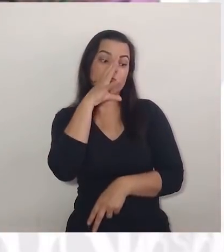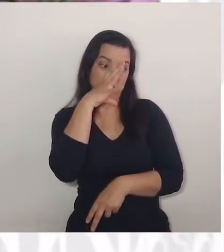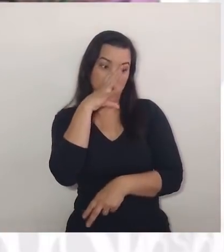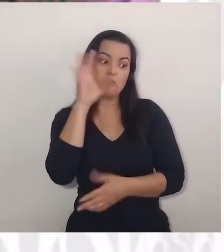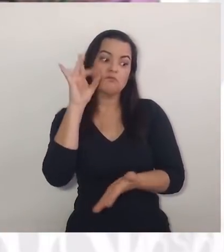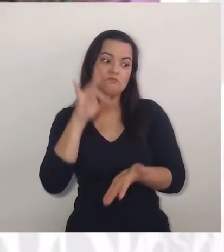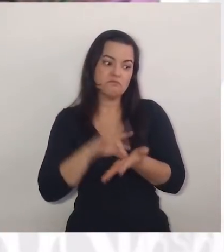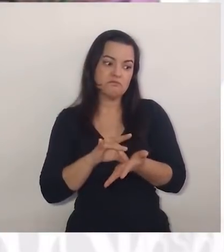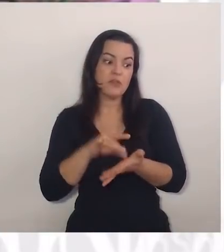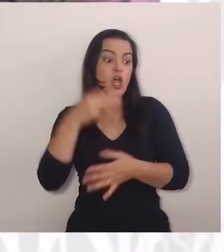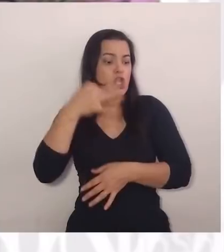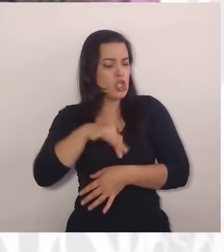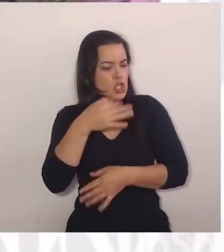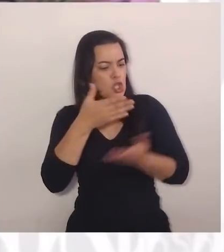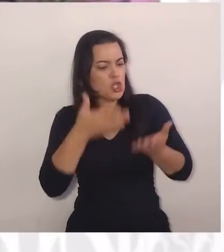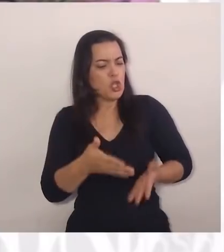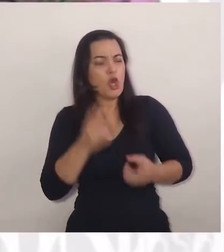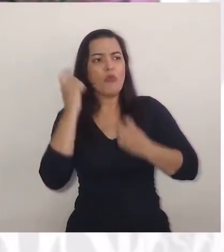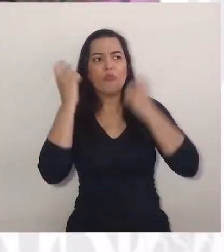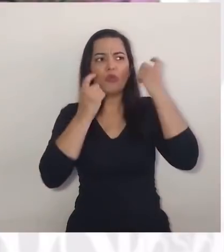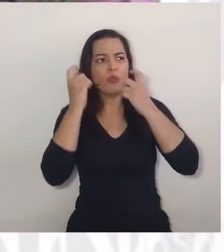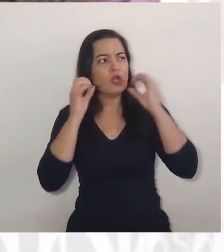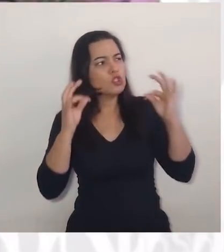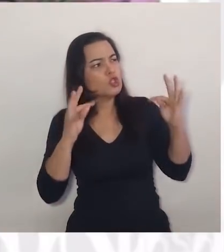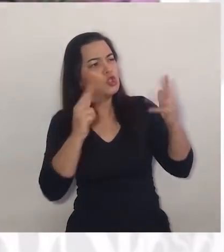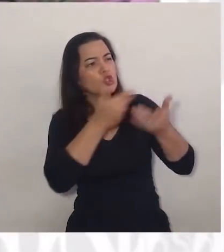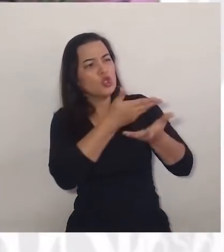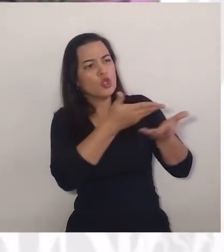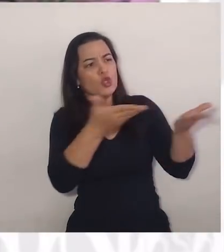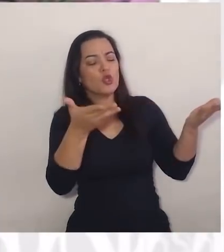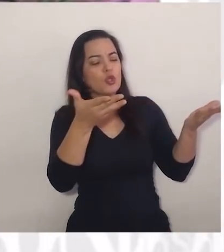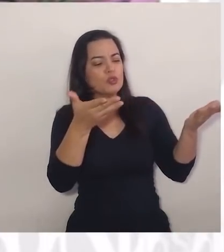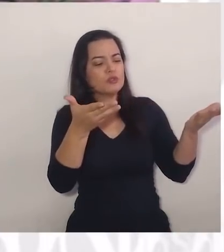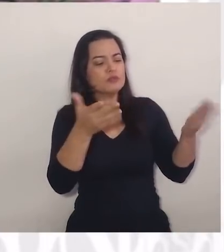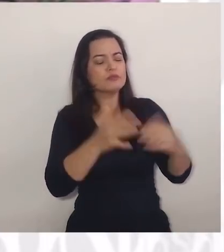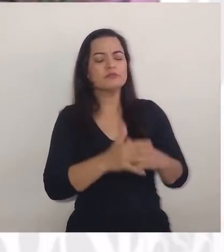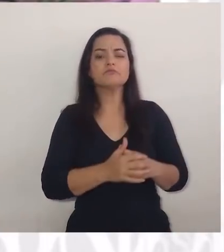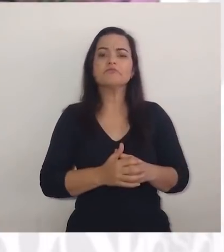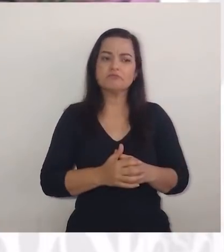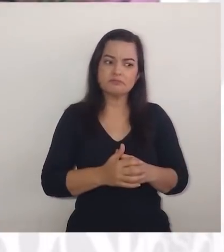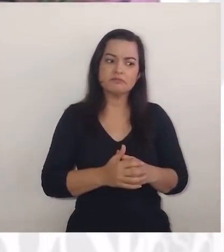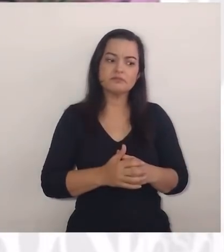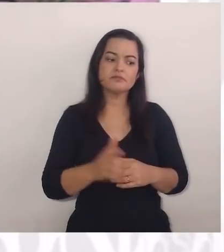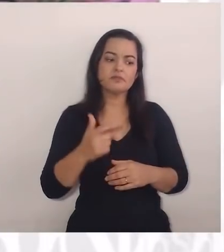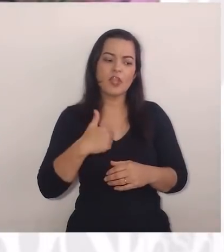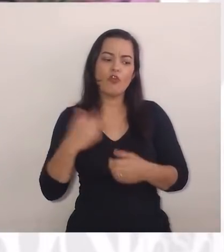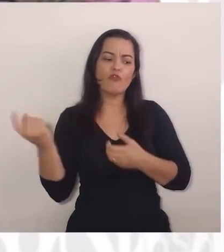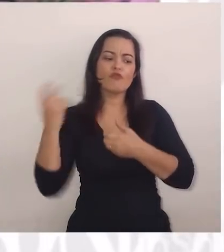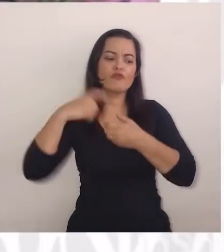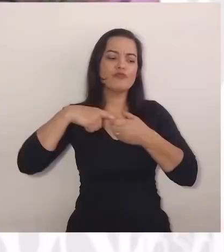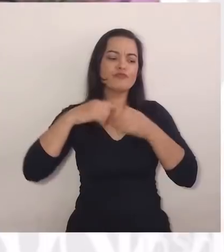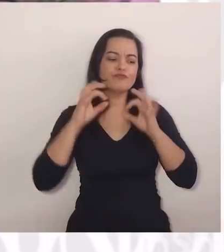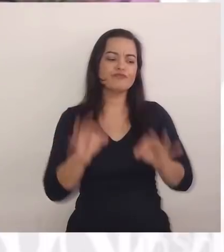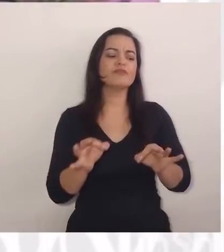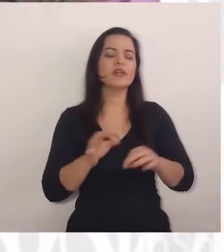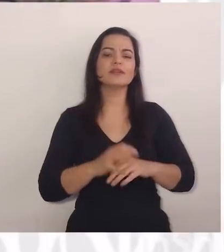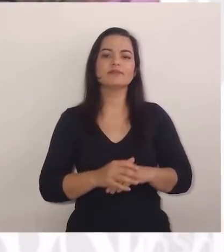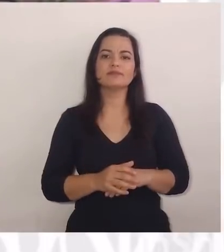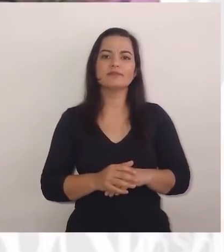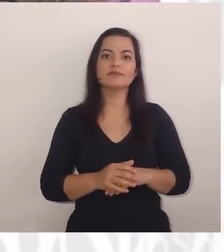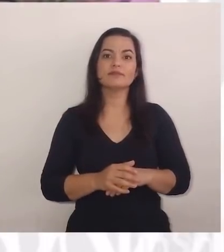sua dor e da sua preocupação com o destino de todas as outras criaturas, eu